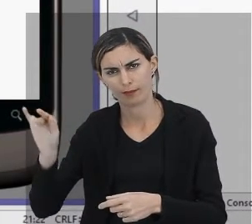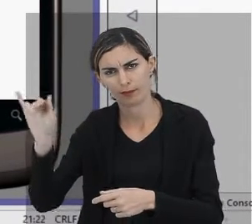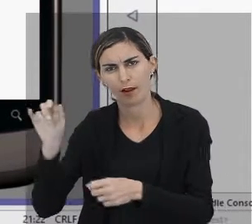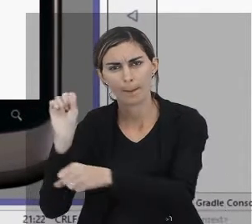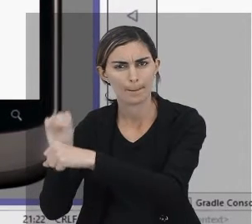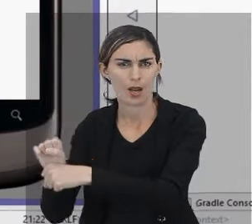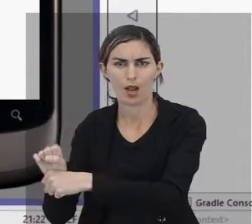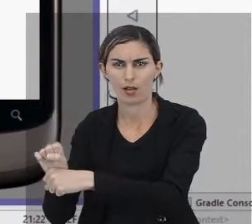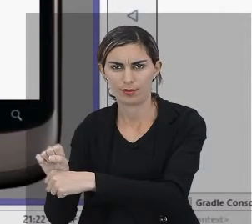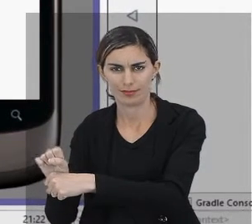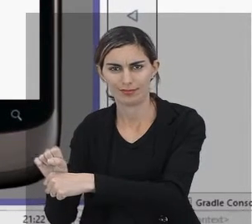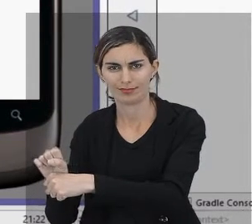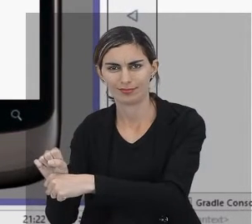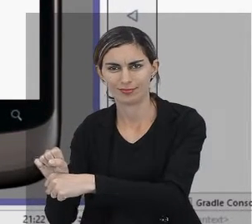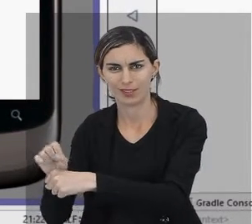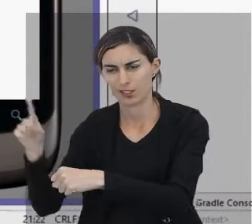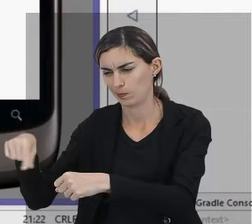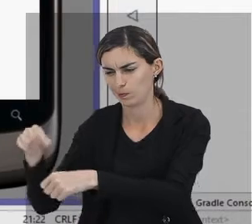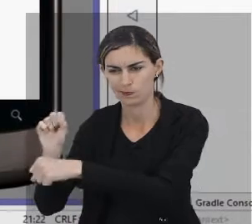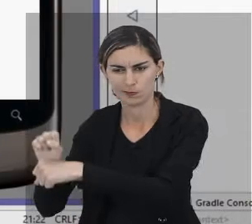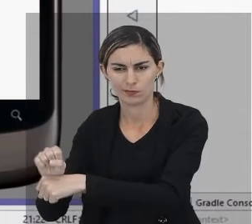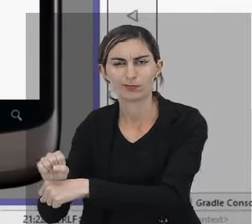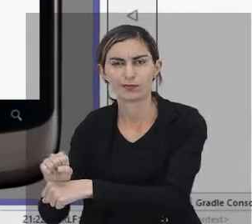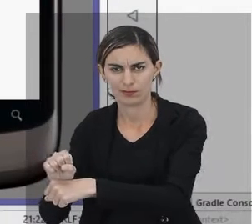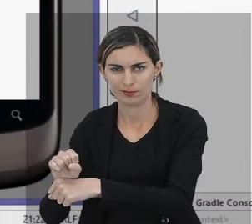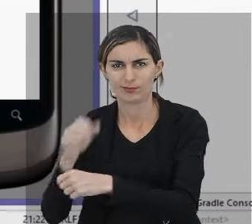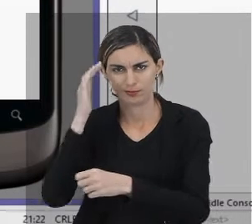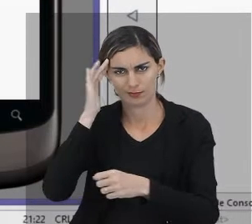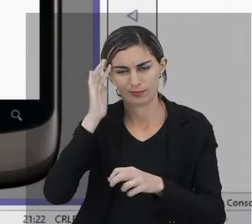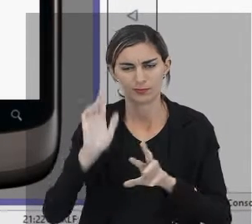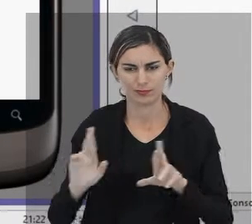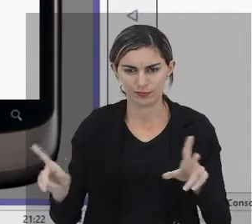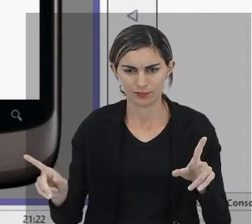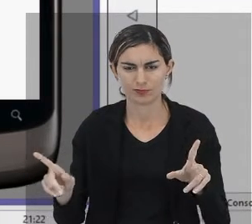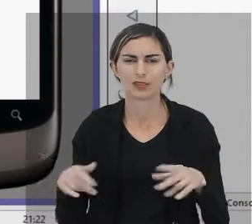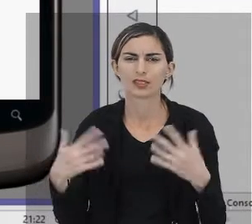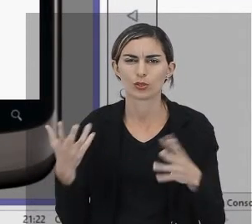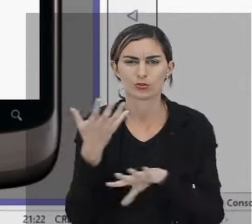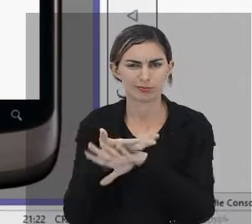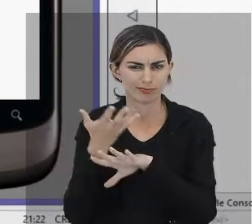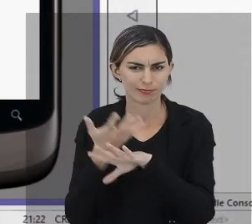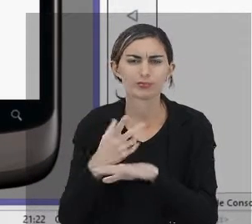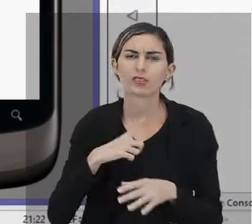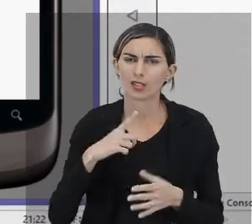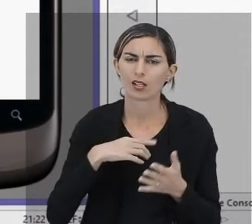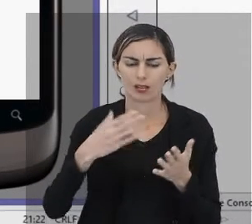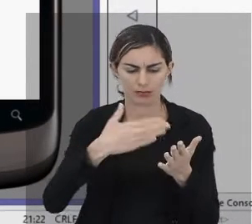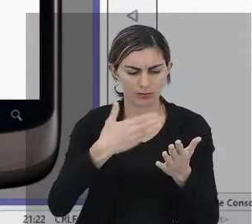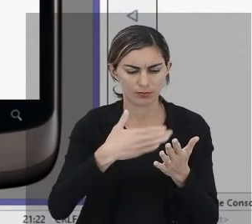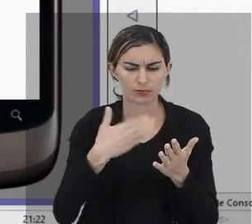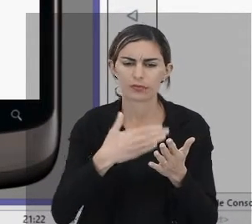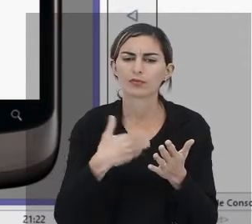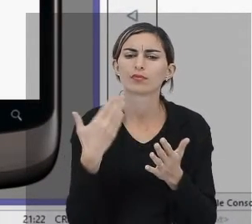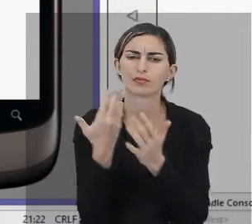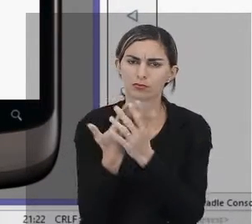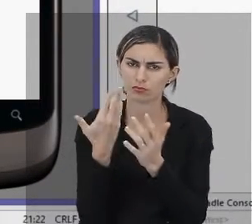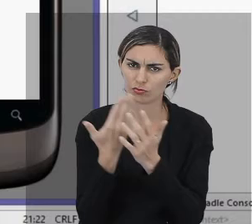interrompe, ele encerra o laço for, certo? Então, todo esse conteúdo ele é visto no caderno de